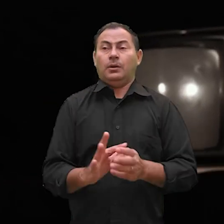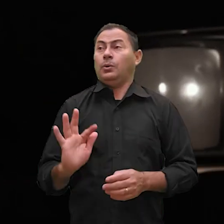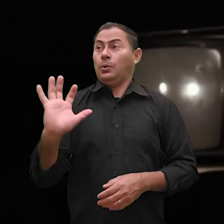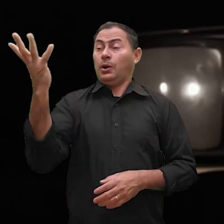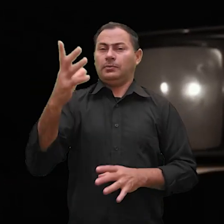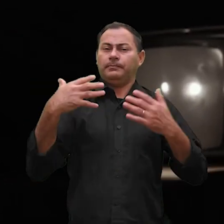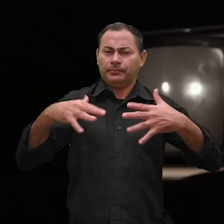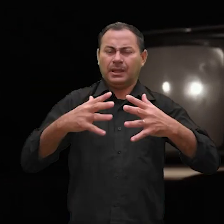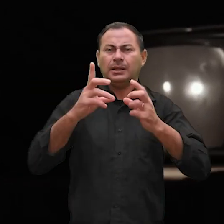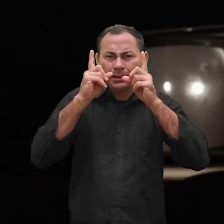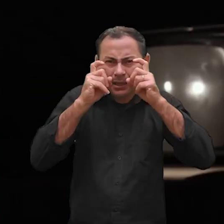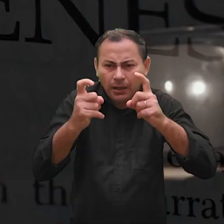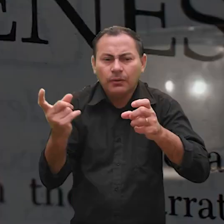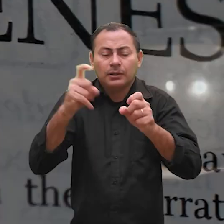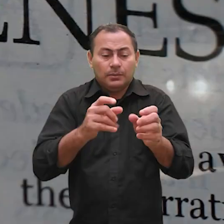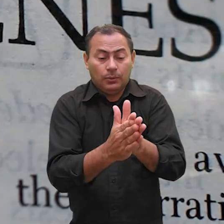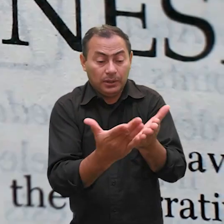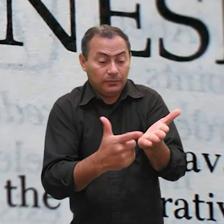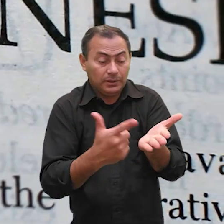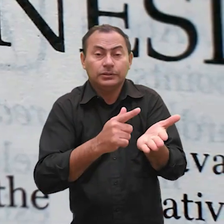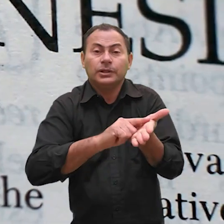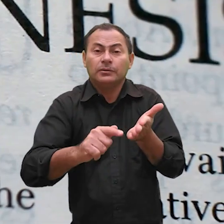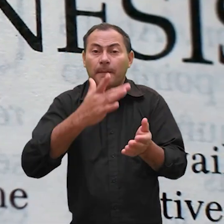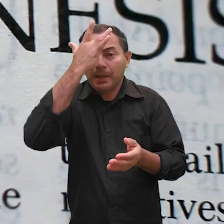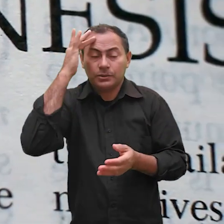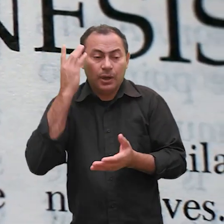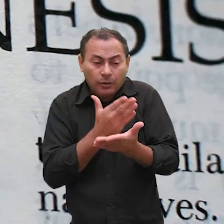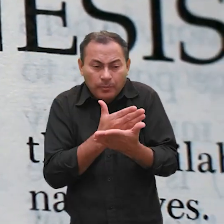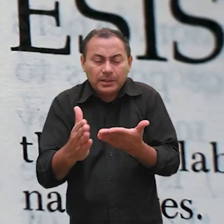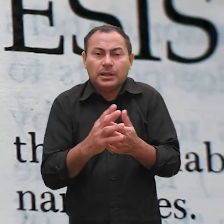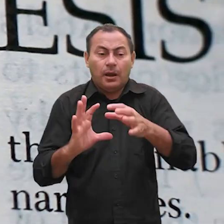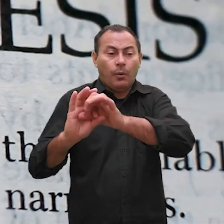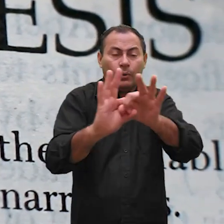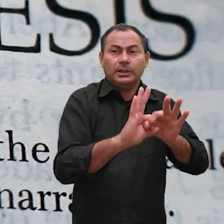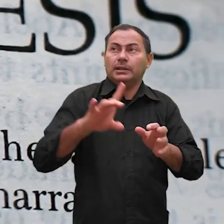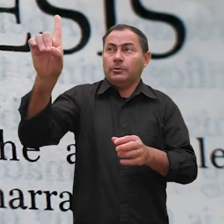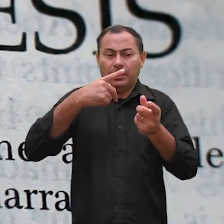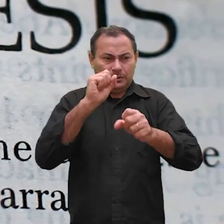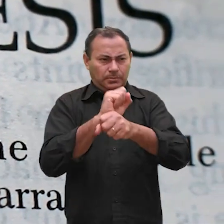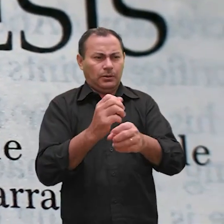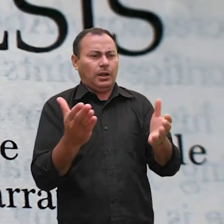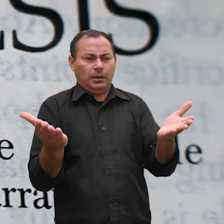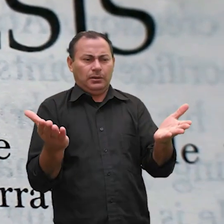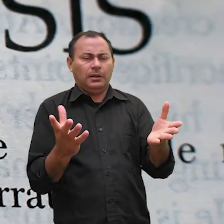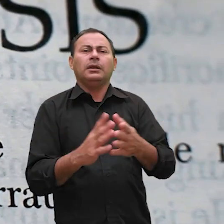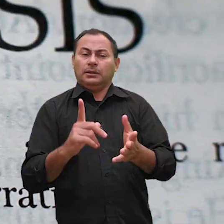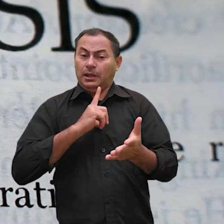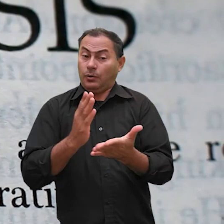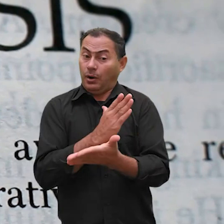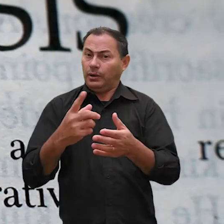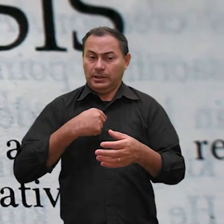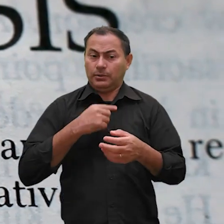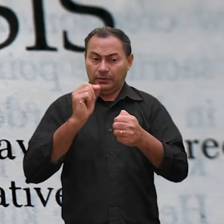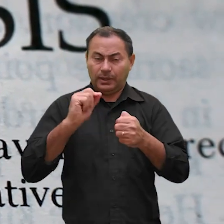coisas fenomenais. É interessante quando voltamos ao livro de Gênesis. Quando o homem começou a se unir, Deus disse, espere aí,